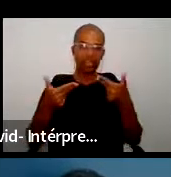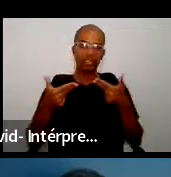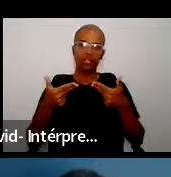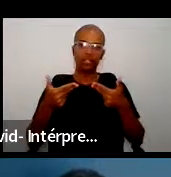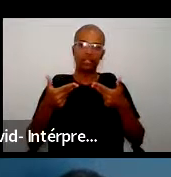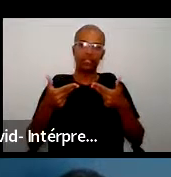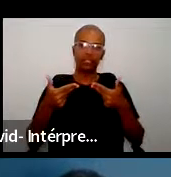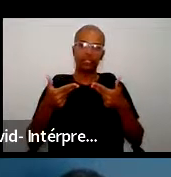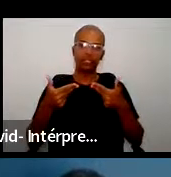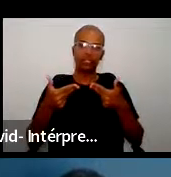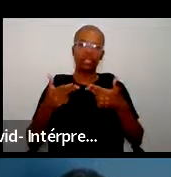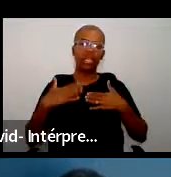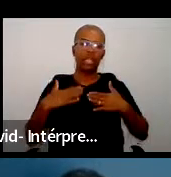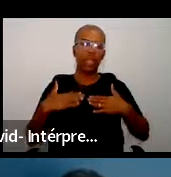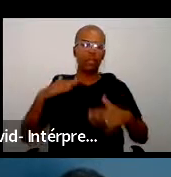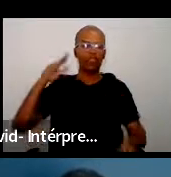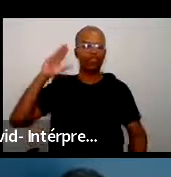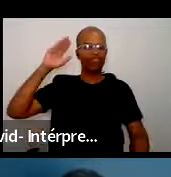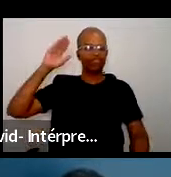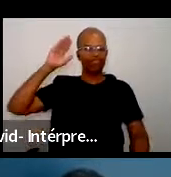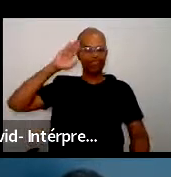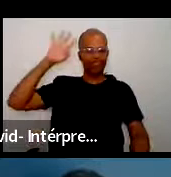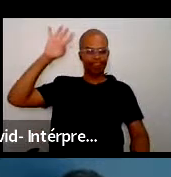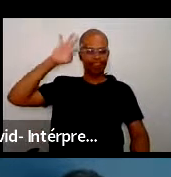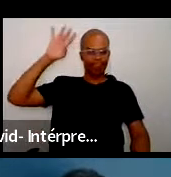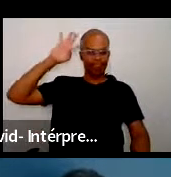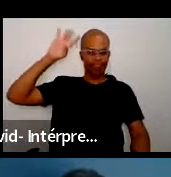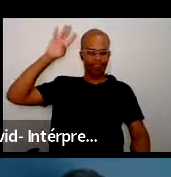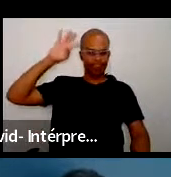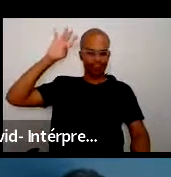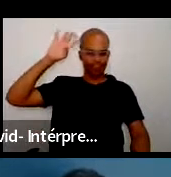que eu venho pensando muito, porque